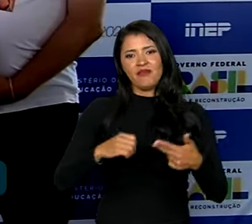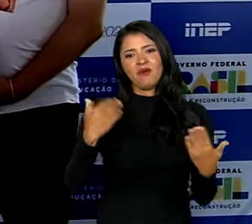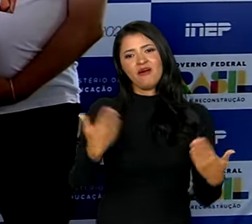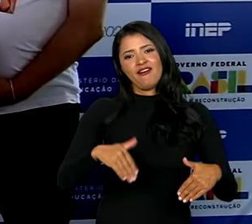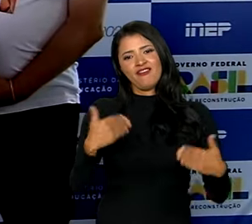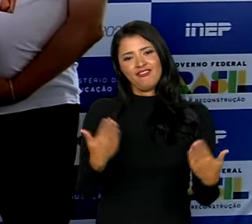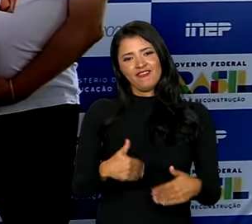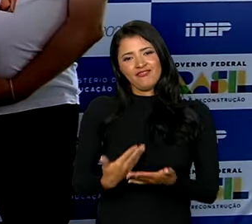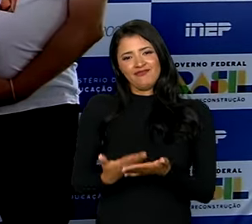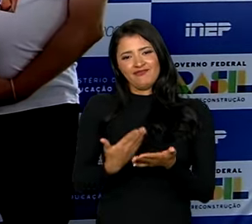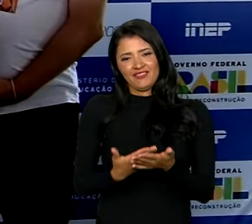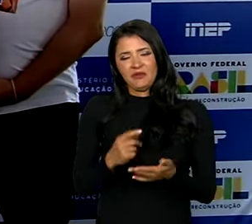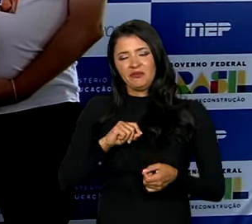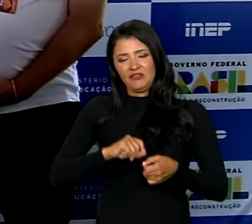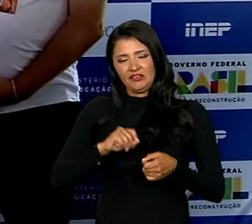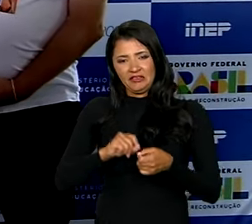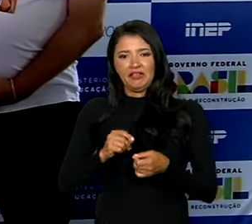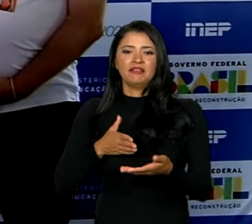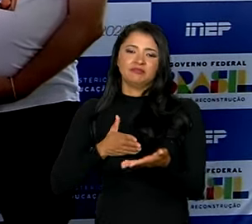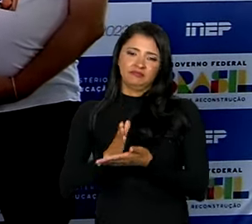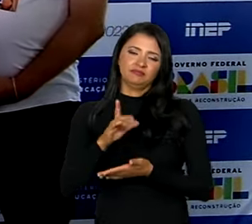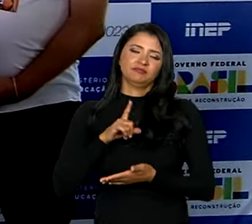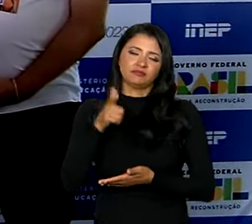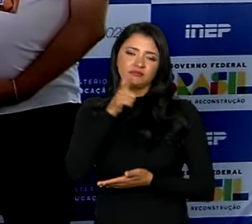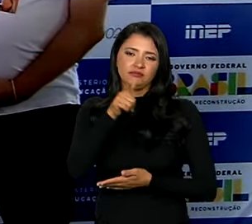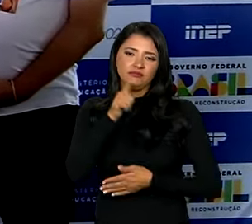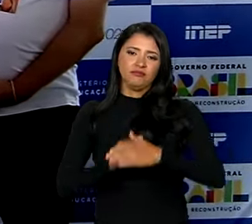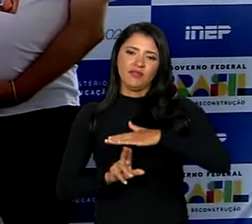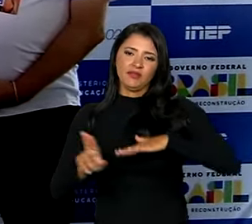para fazer o seu Enem e para poder entrar na universidade